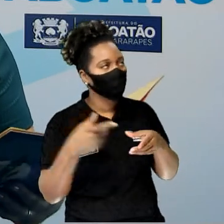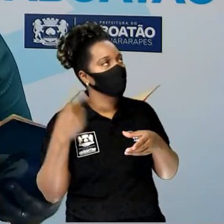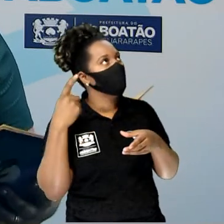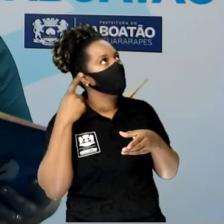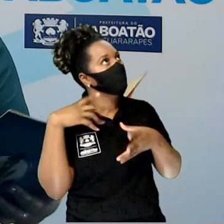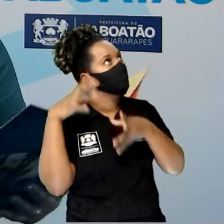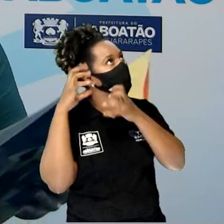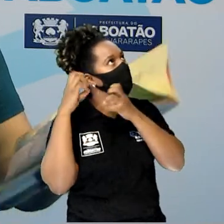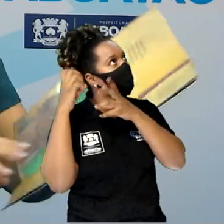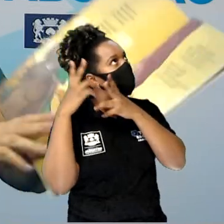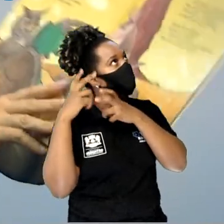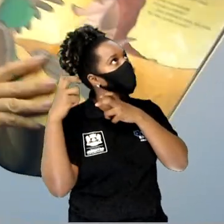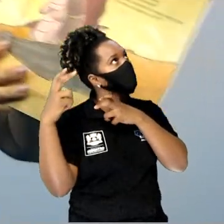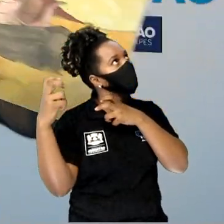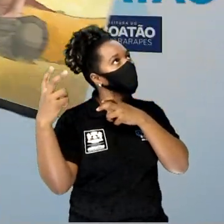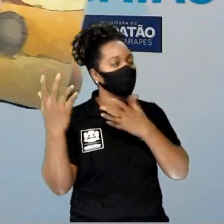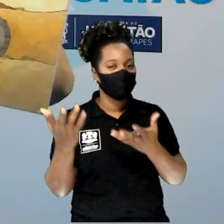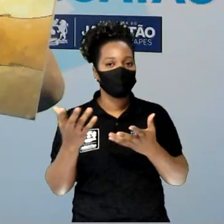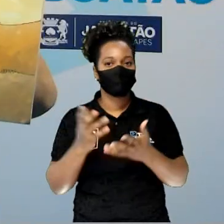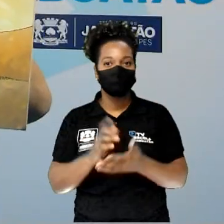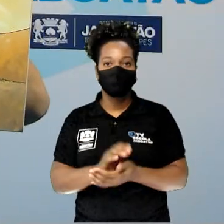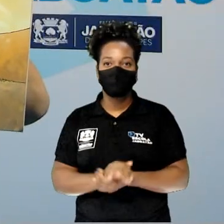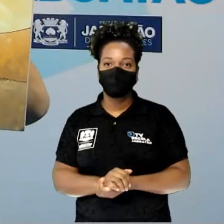ouvido a zunir?